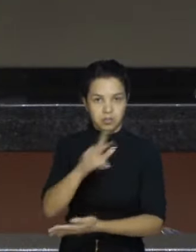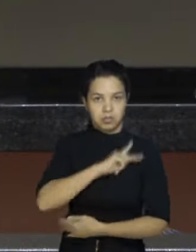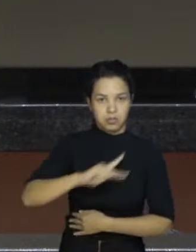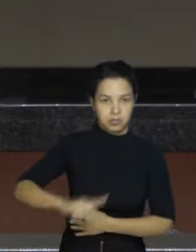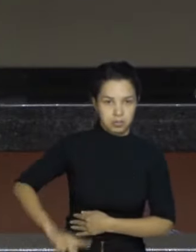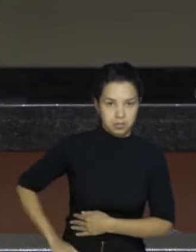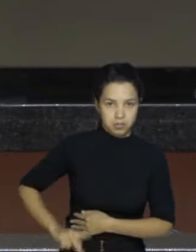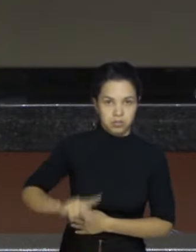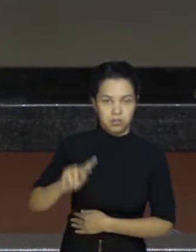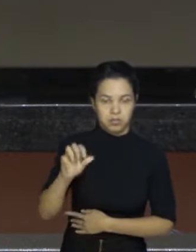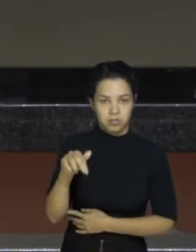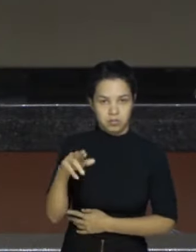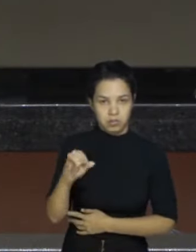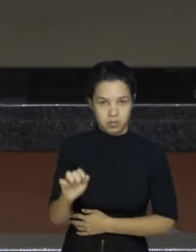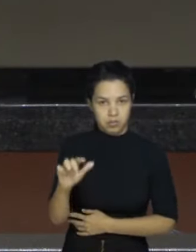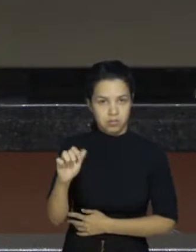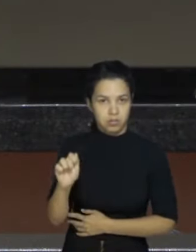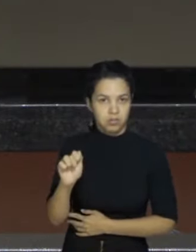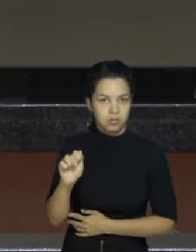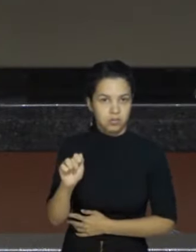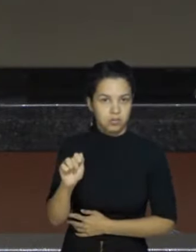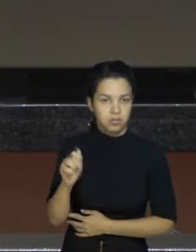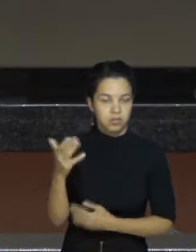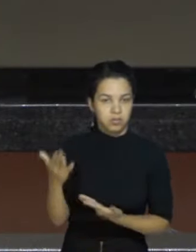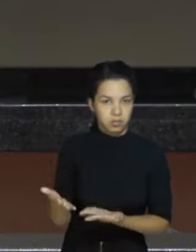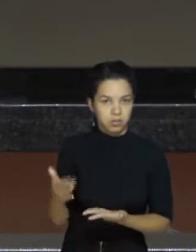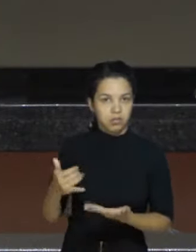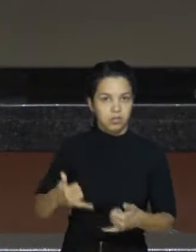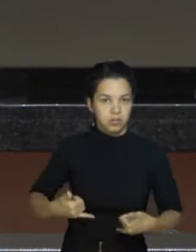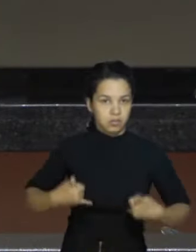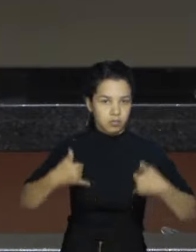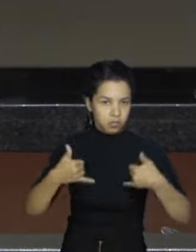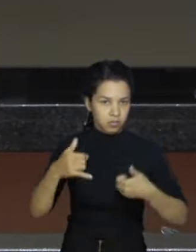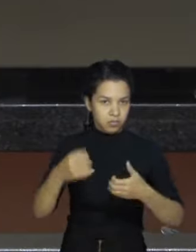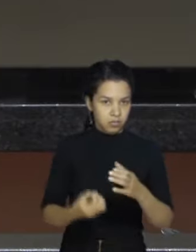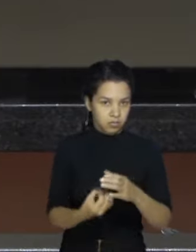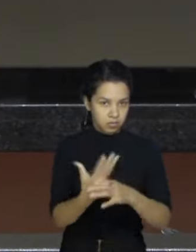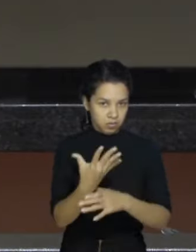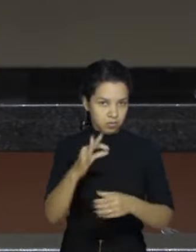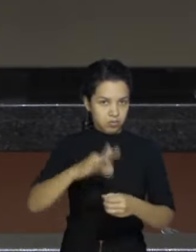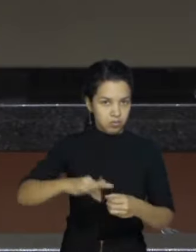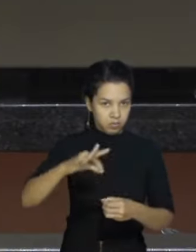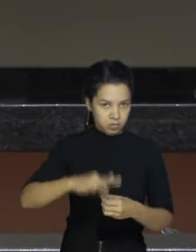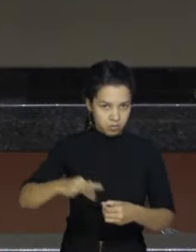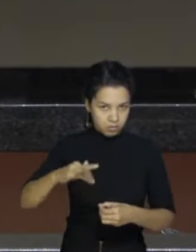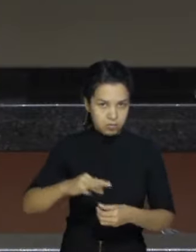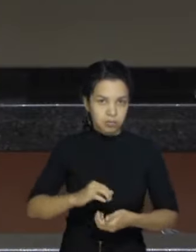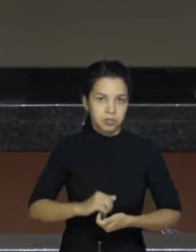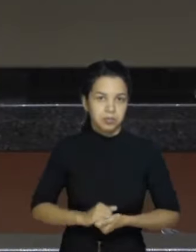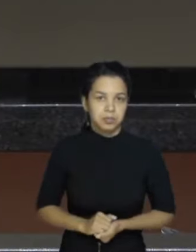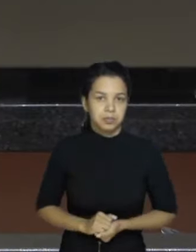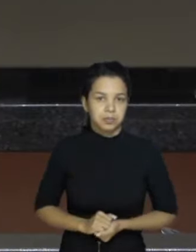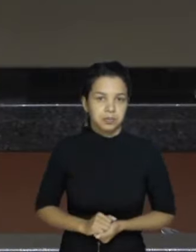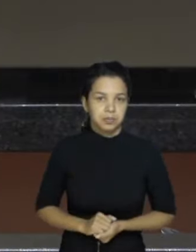alimentos a senhora Irani Pamplona Peters pela passagem do aniversário de fundação identidade em discussão